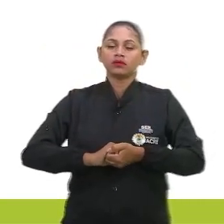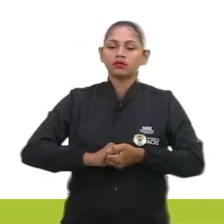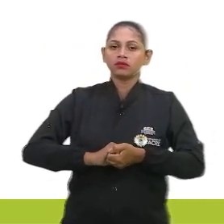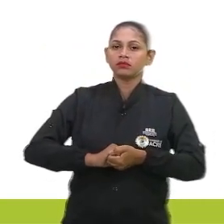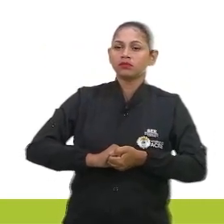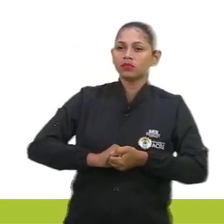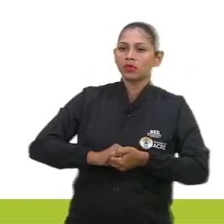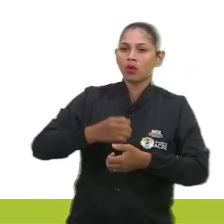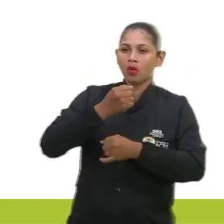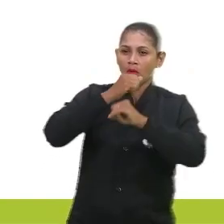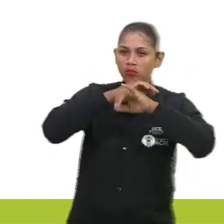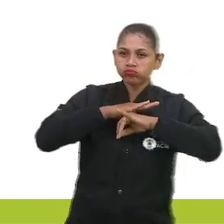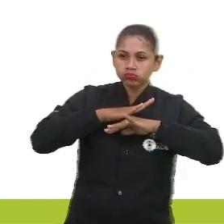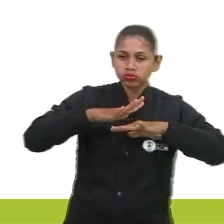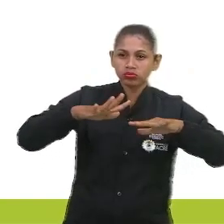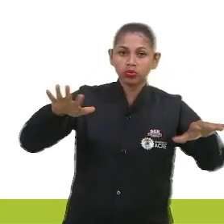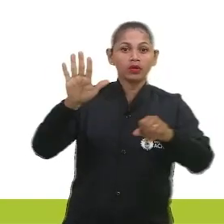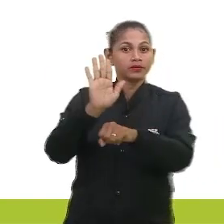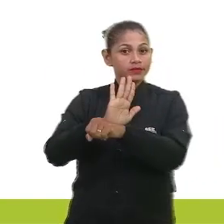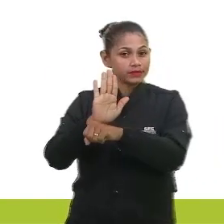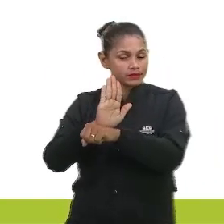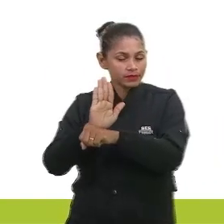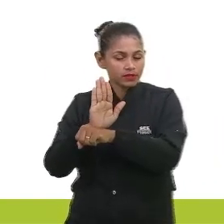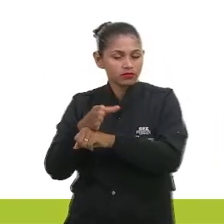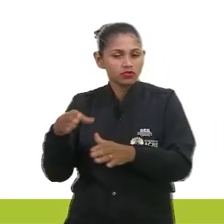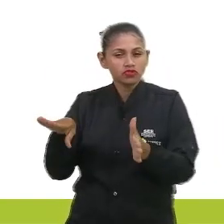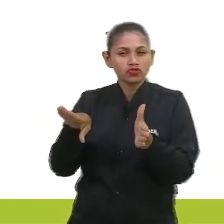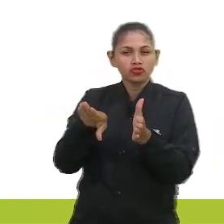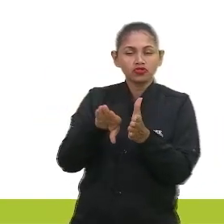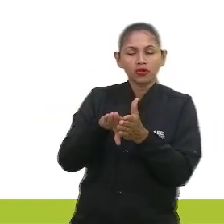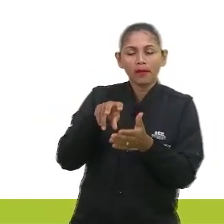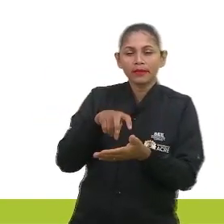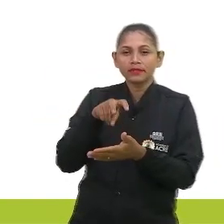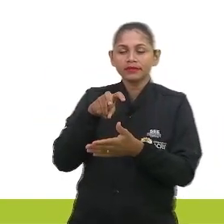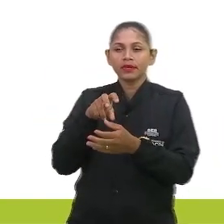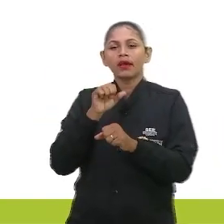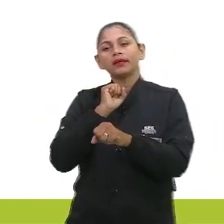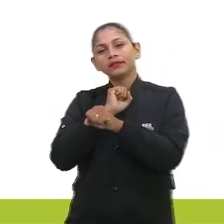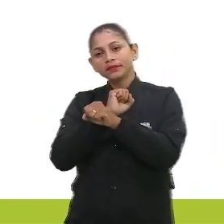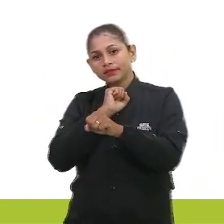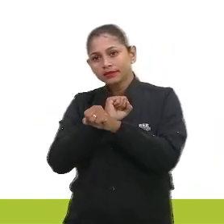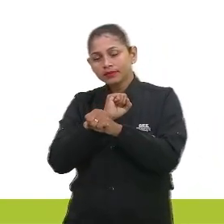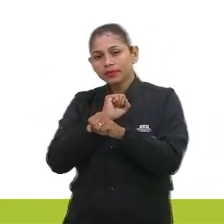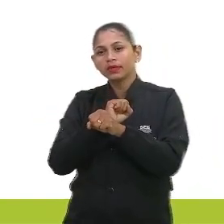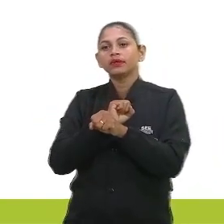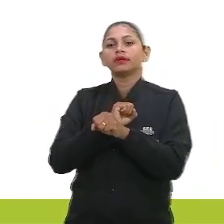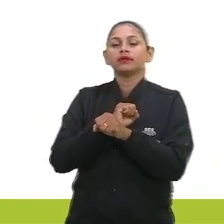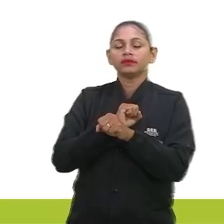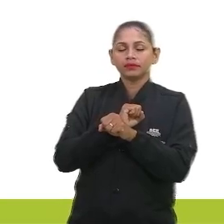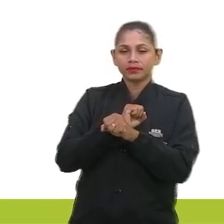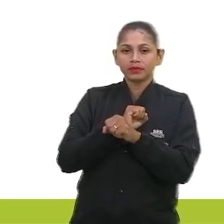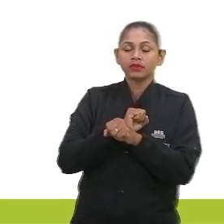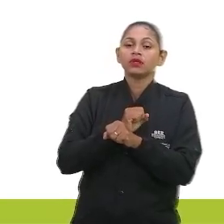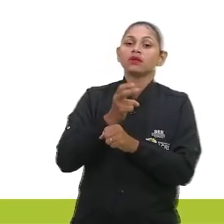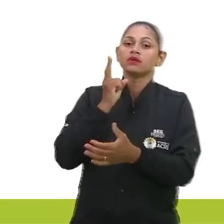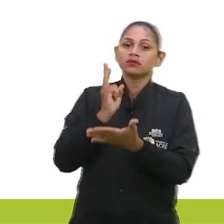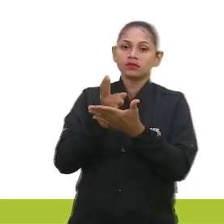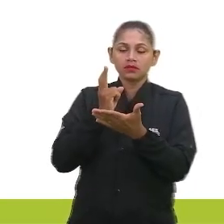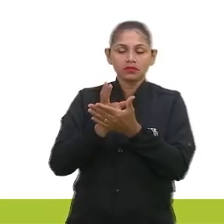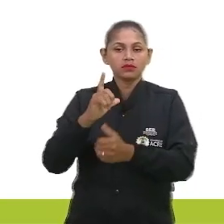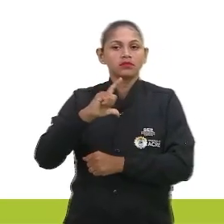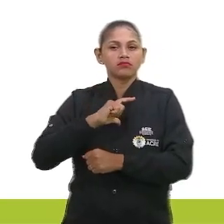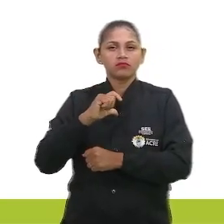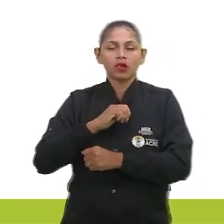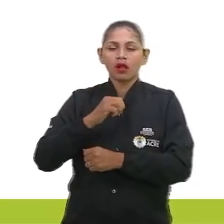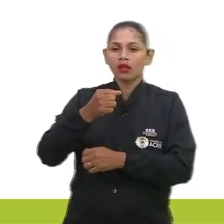vai assistir o cinema e você chega ali um pouquinho mais cedo? Ou você aguarda os pós-créditos? Sempre passa uma propaganda